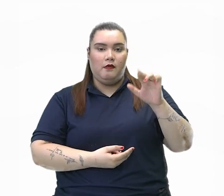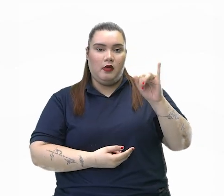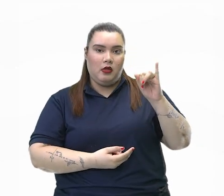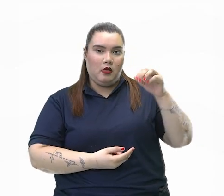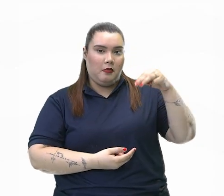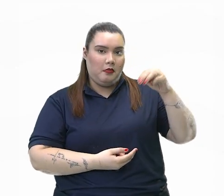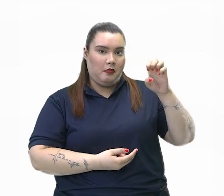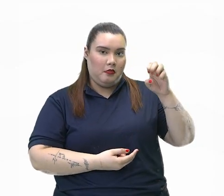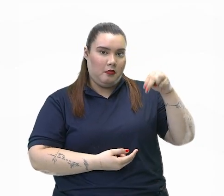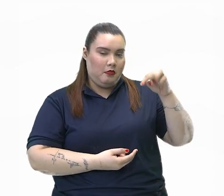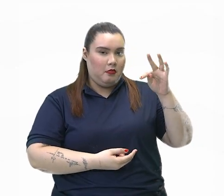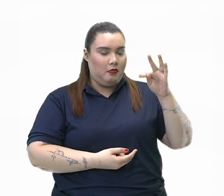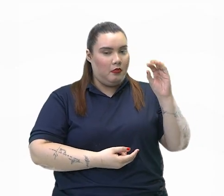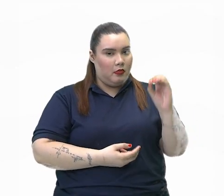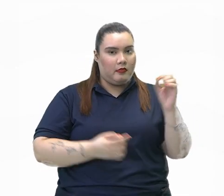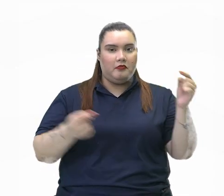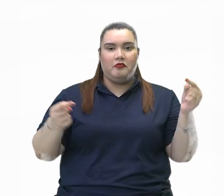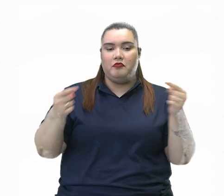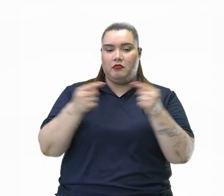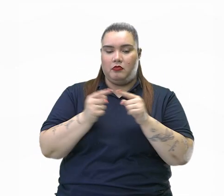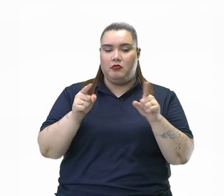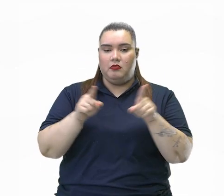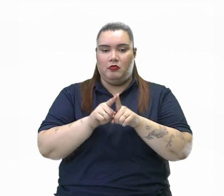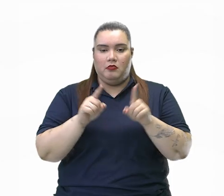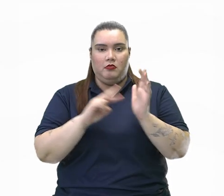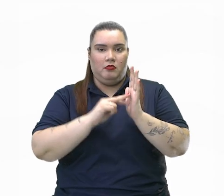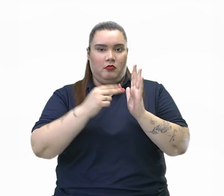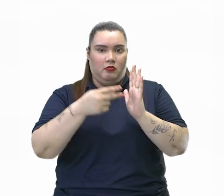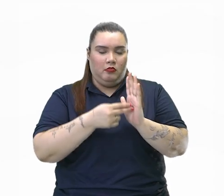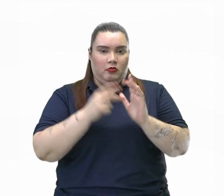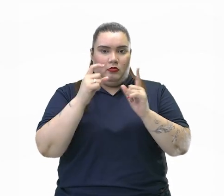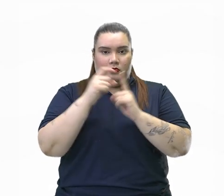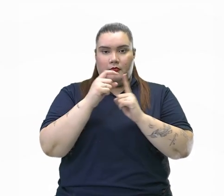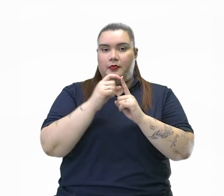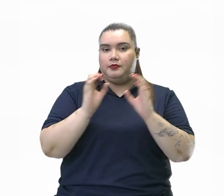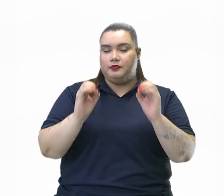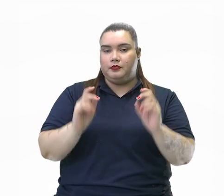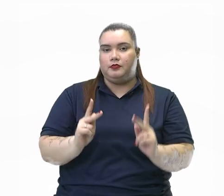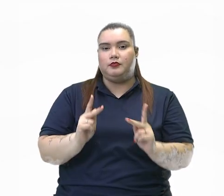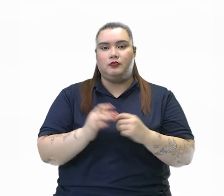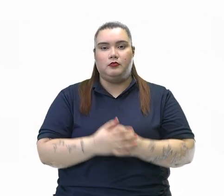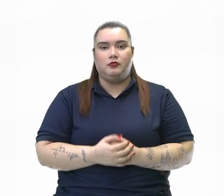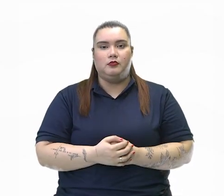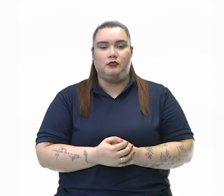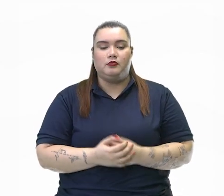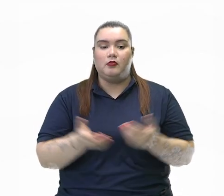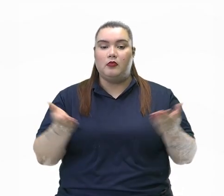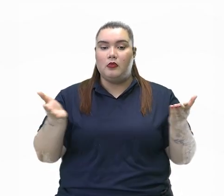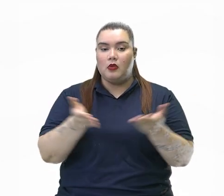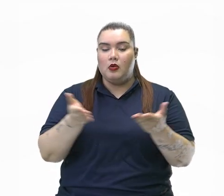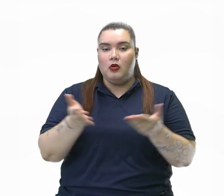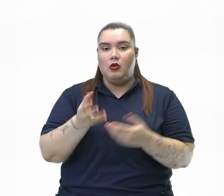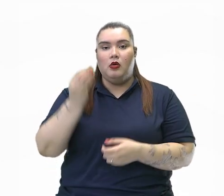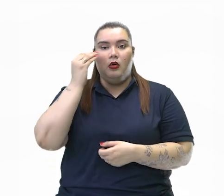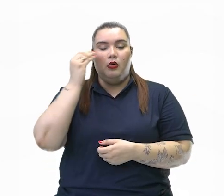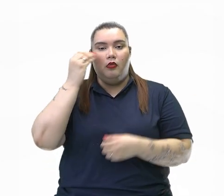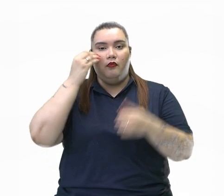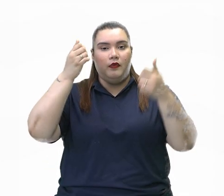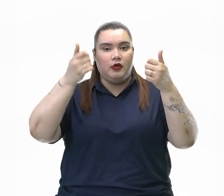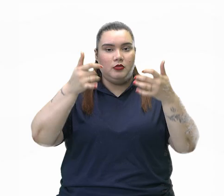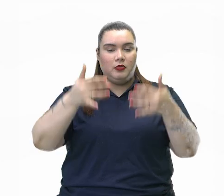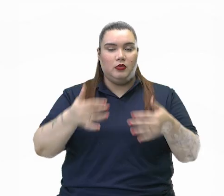tá? Trauma também é um dos significados dessa palavrinha, tá certo? Agora a gente vai entrar para a